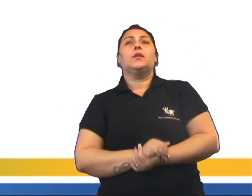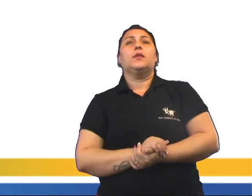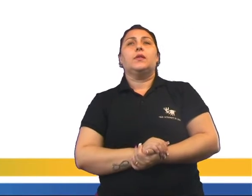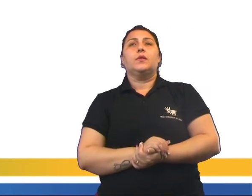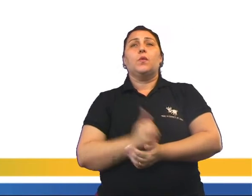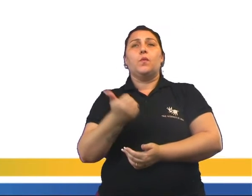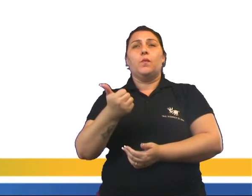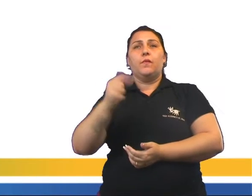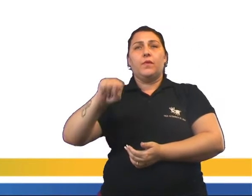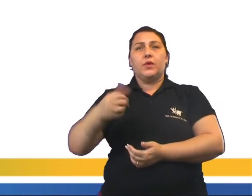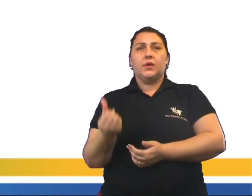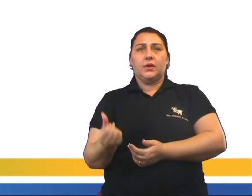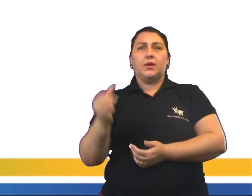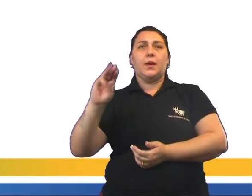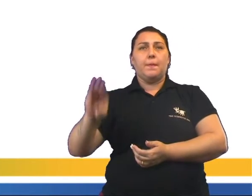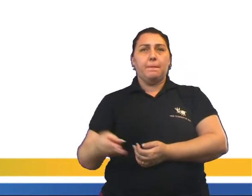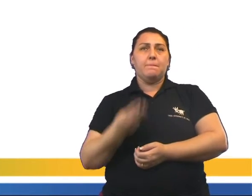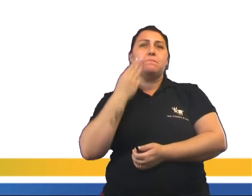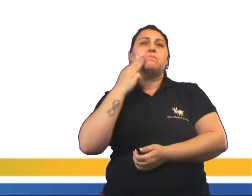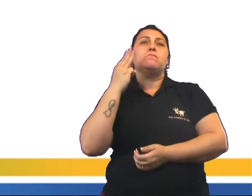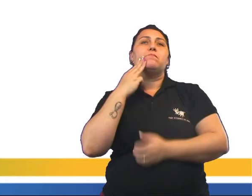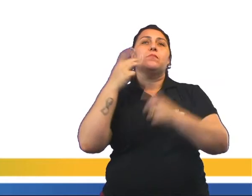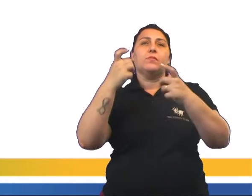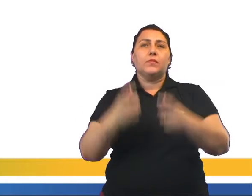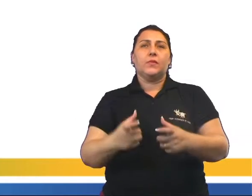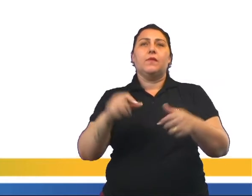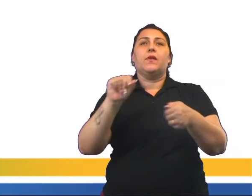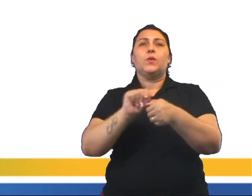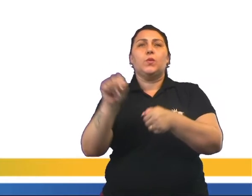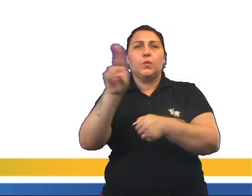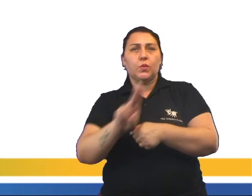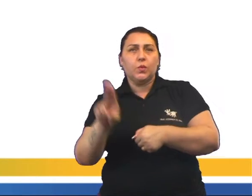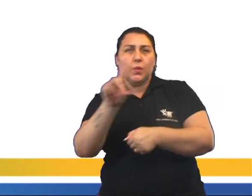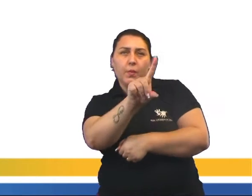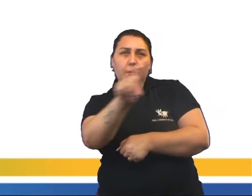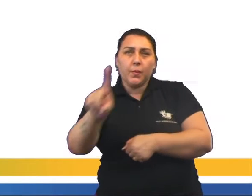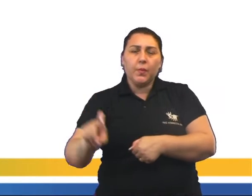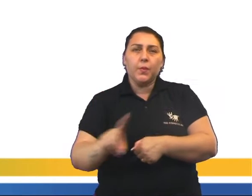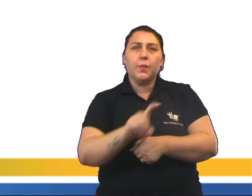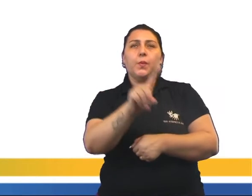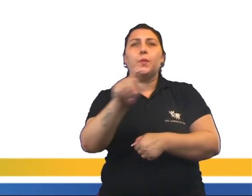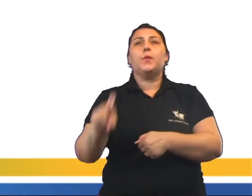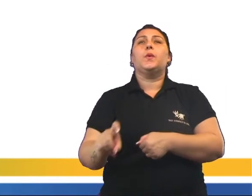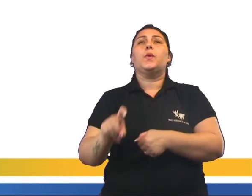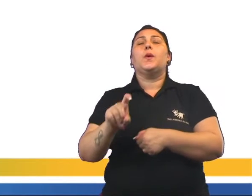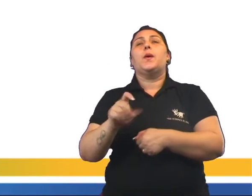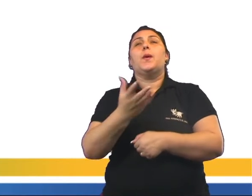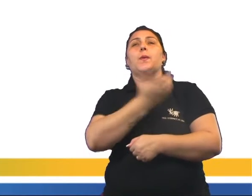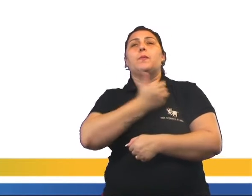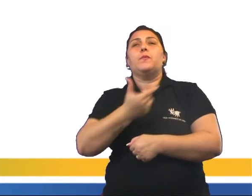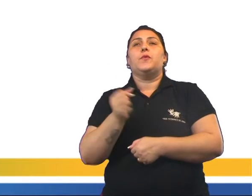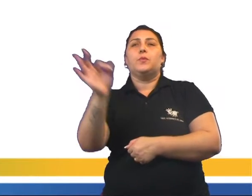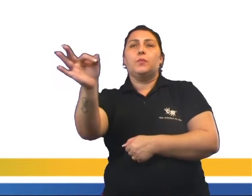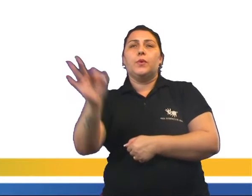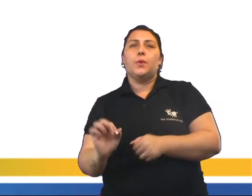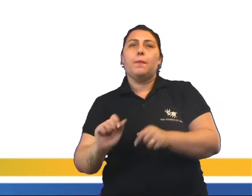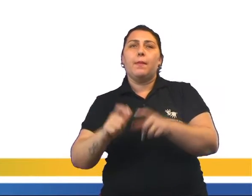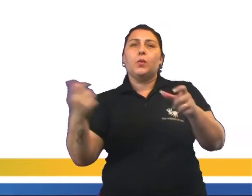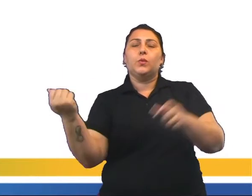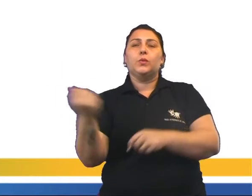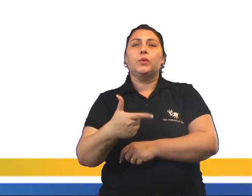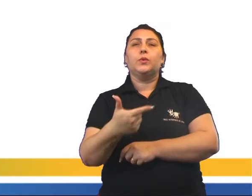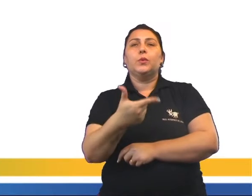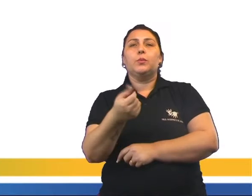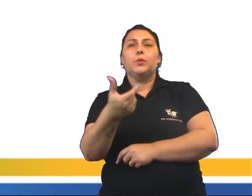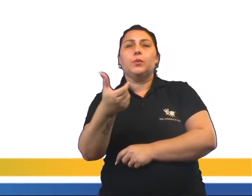menos 1,6 milhões de estabelecimentos agropecuários fazem uso de pesticidas em suas lavouras, 20% maior